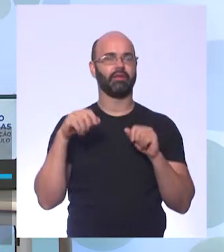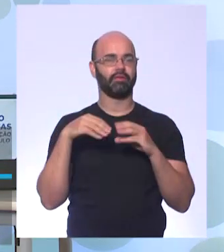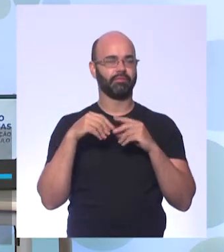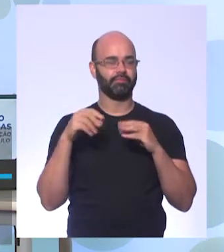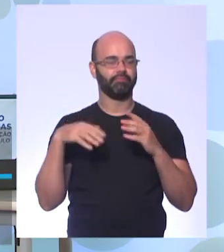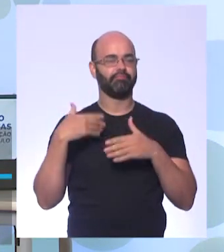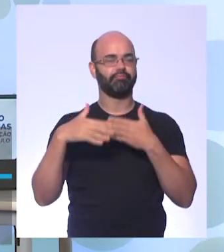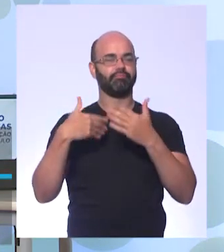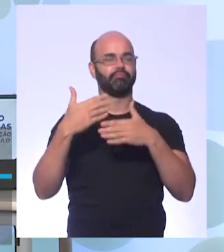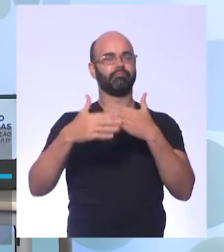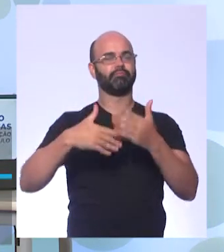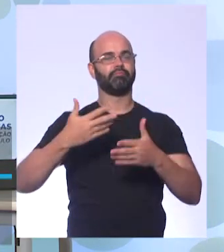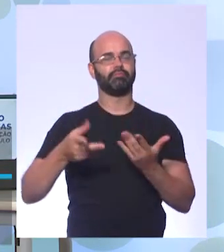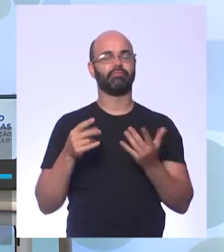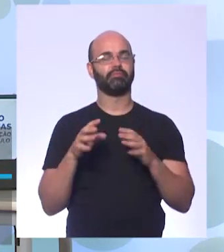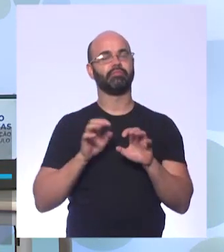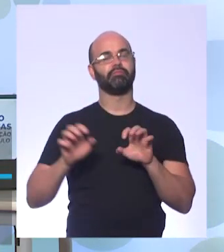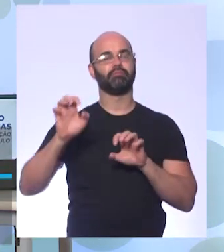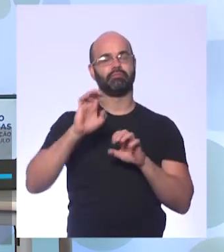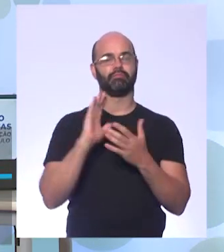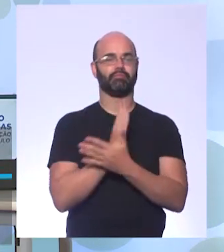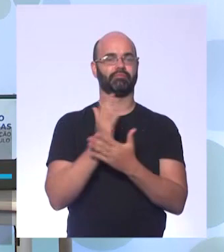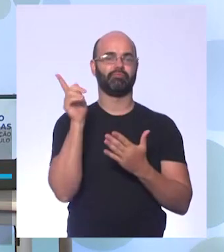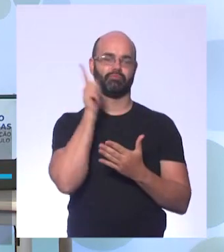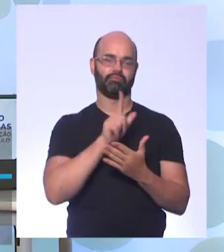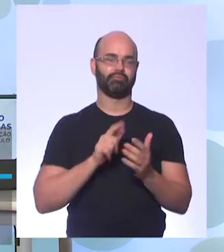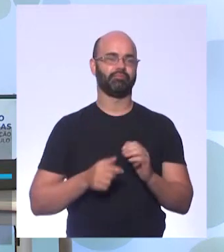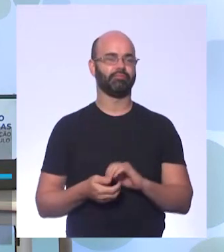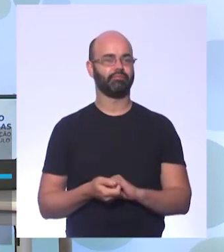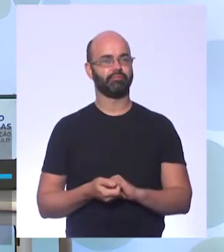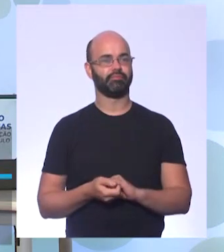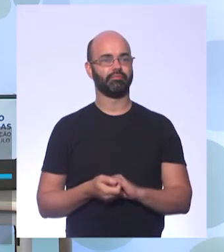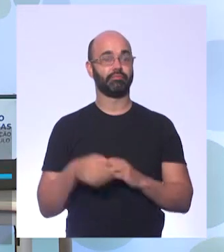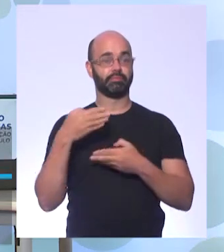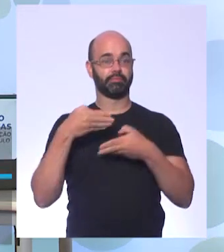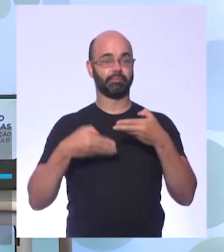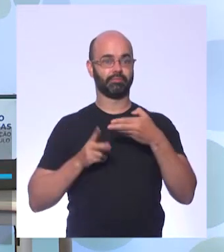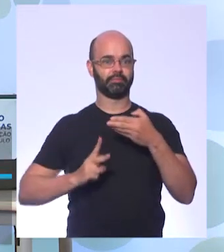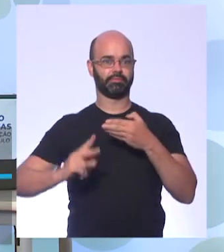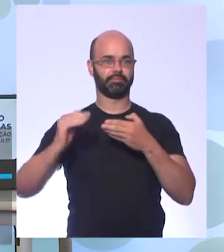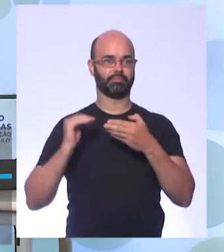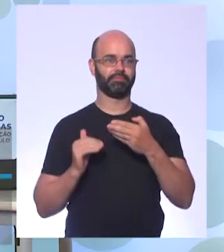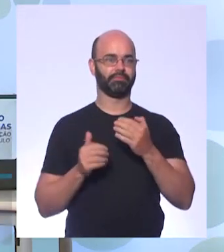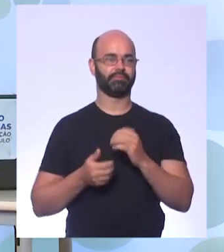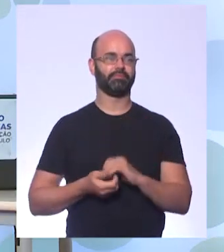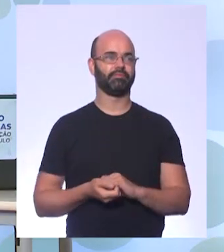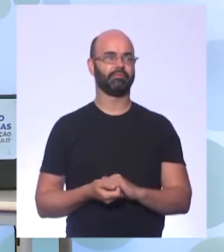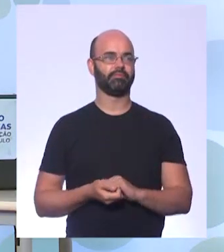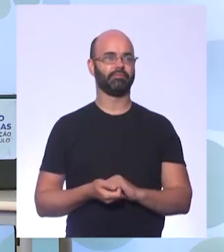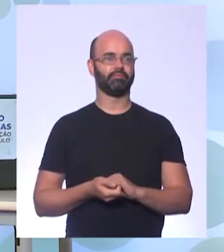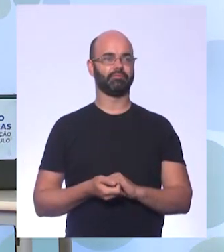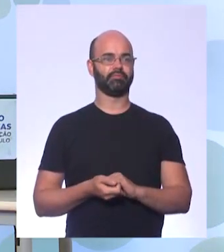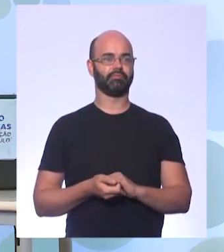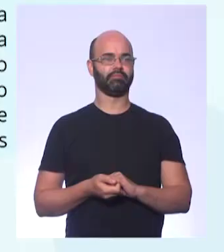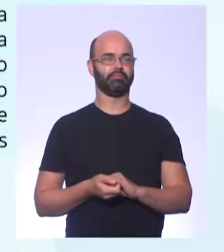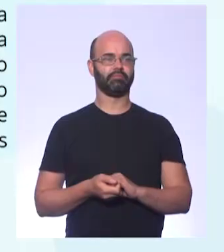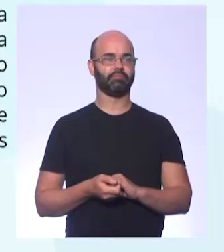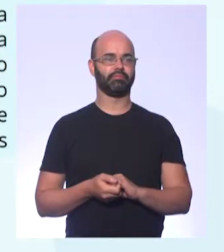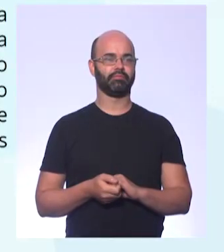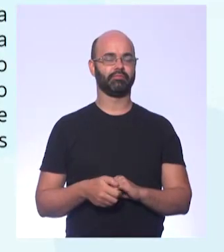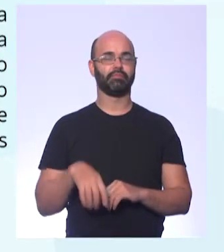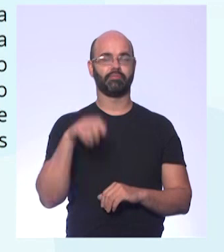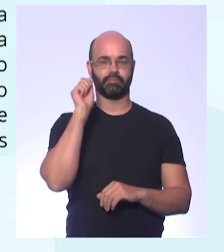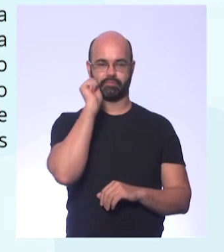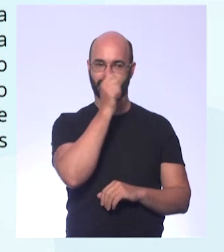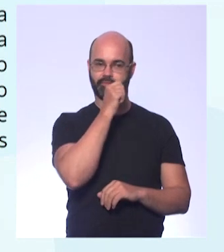estados, tá certo? Vamos já para a próxima tela aí para a gente continuar a aula. Tem a questão do Amapá também. Essa